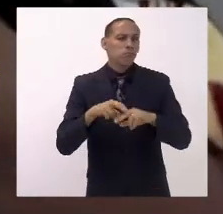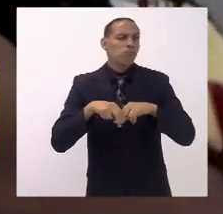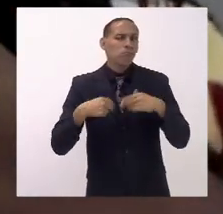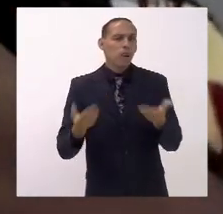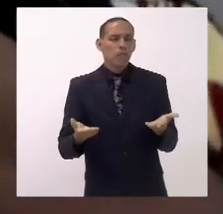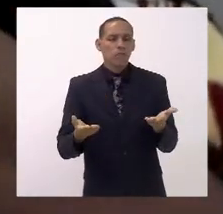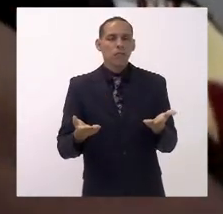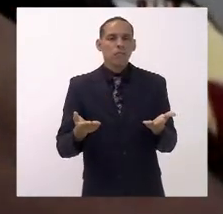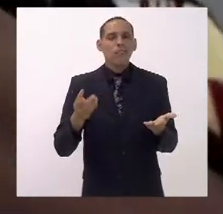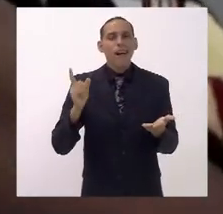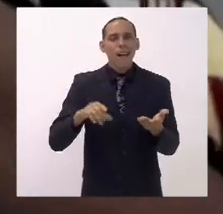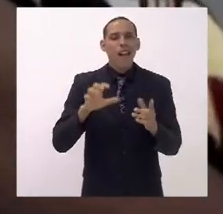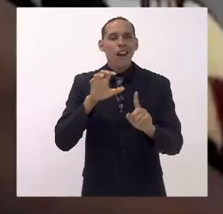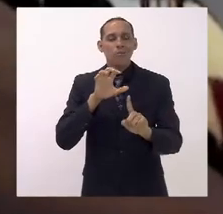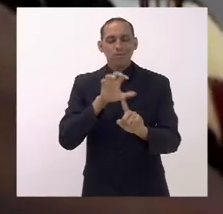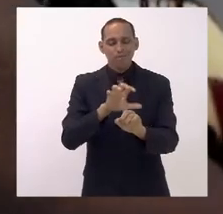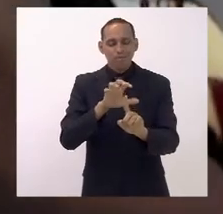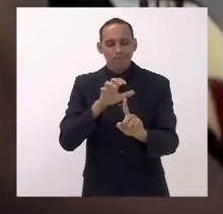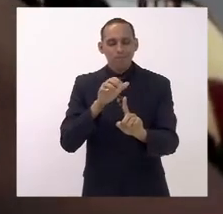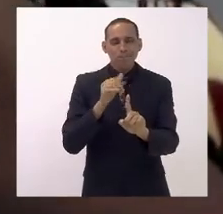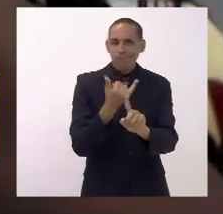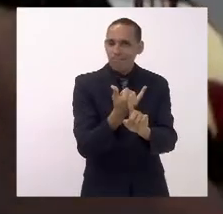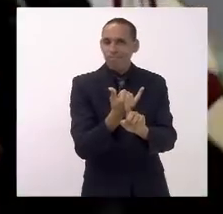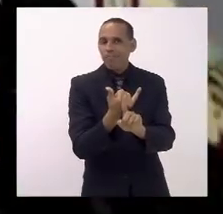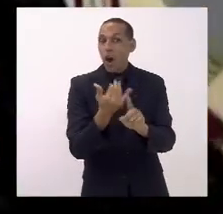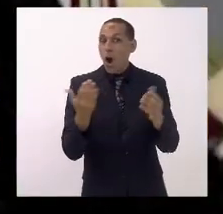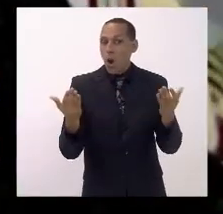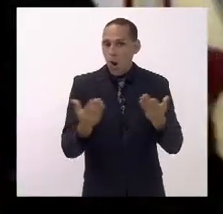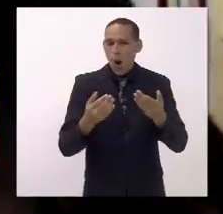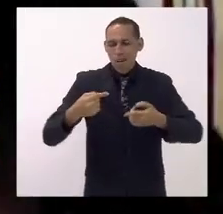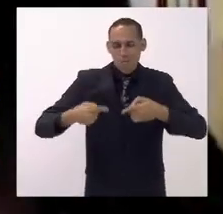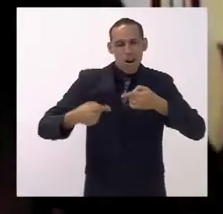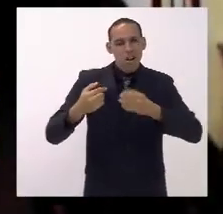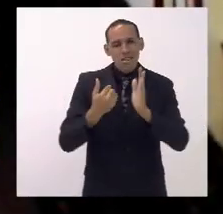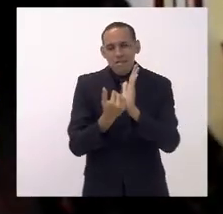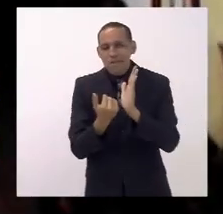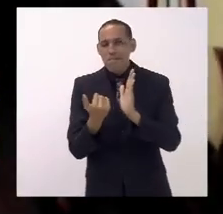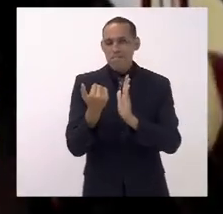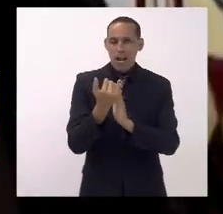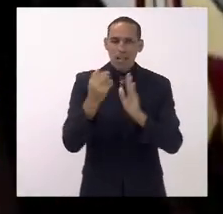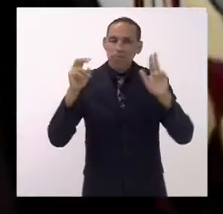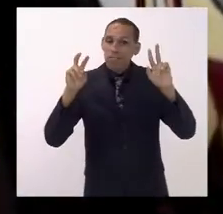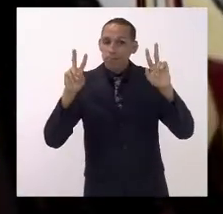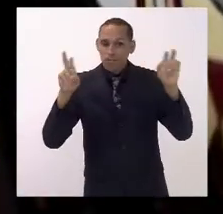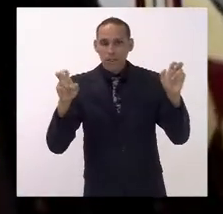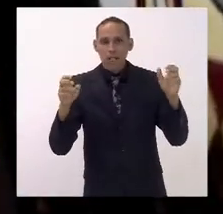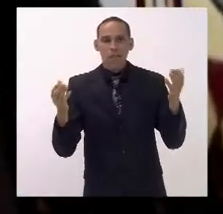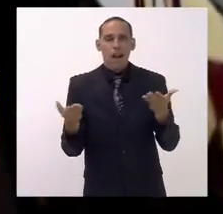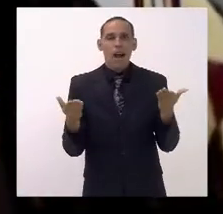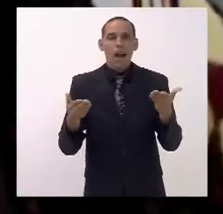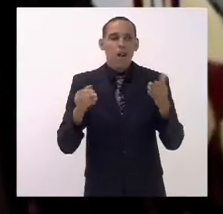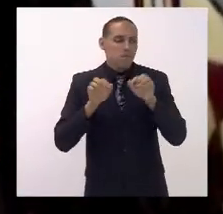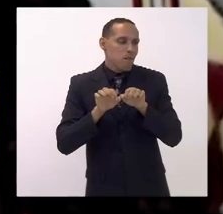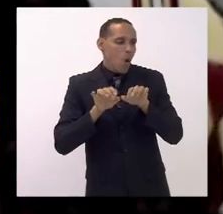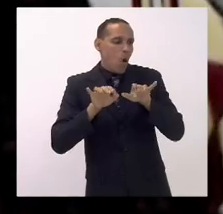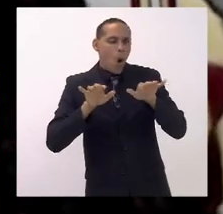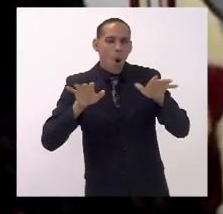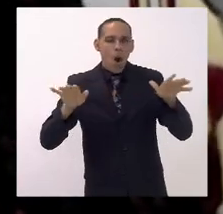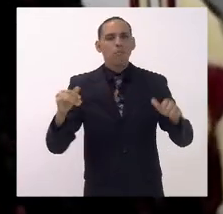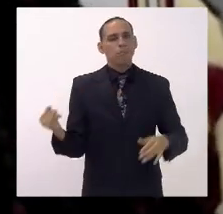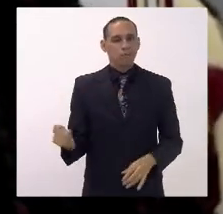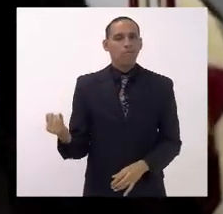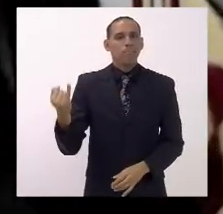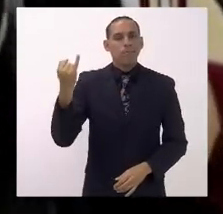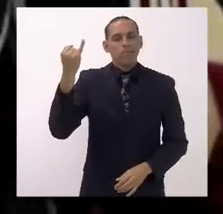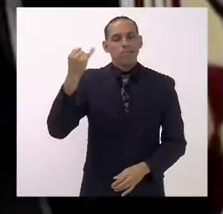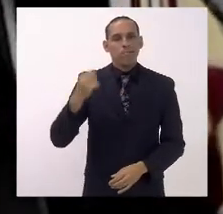processo de bullying, né, que hoje é muito mais discutido, é um tema que ganhou não só relevância, mas